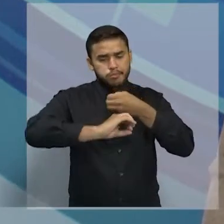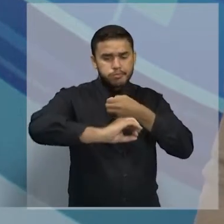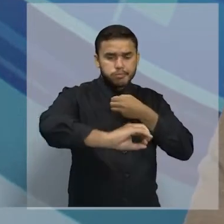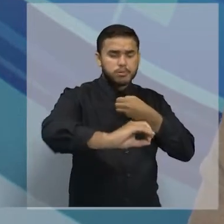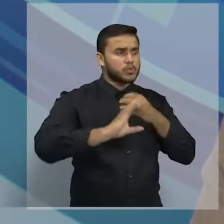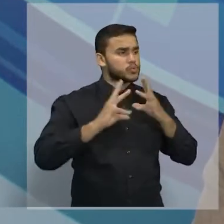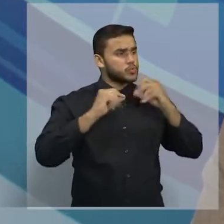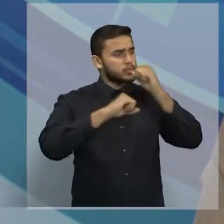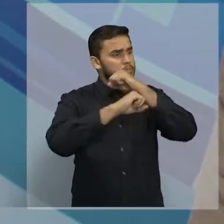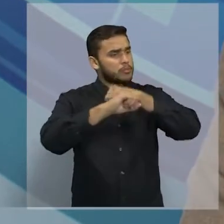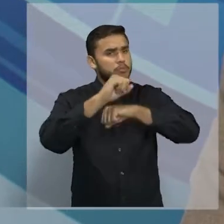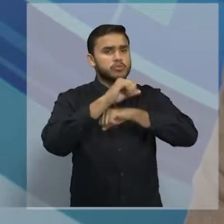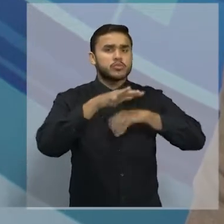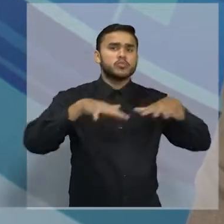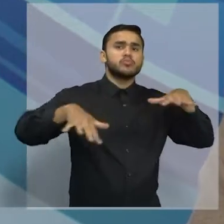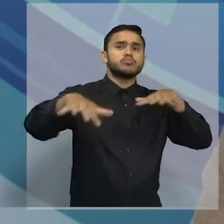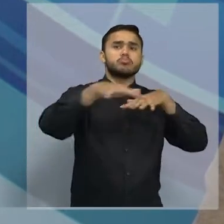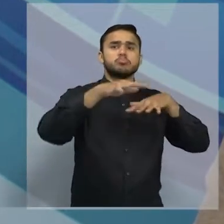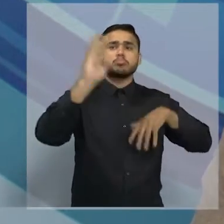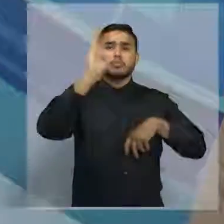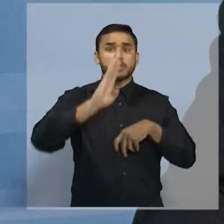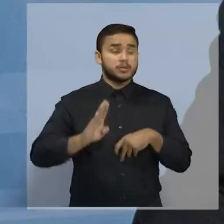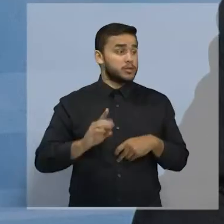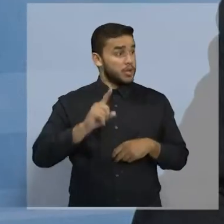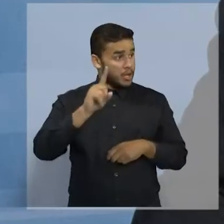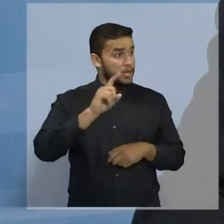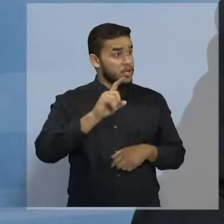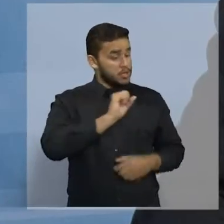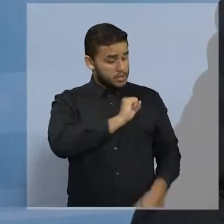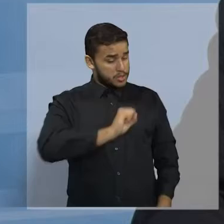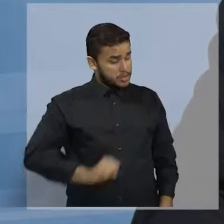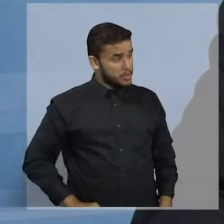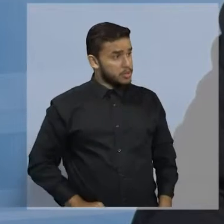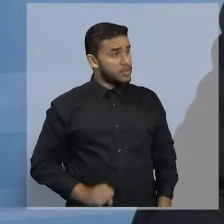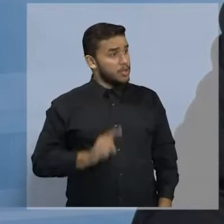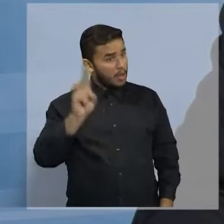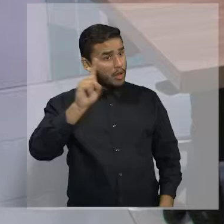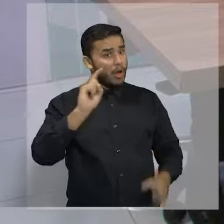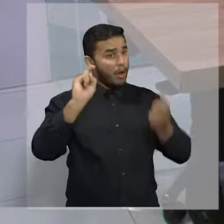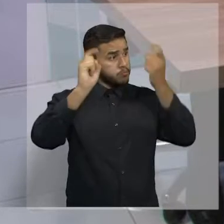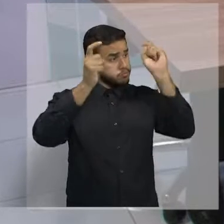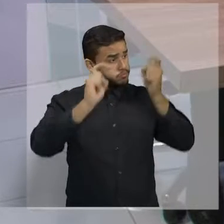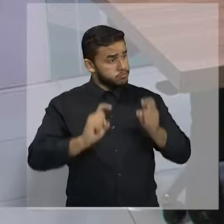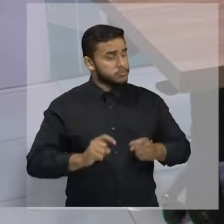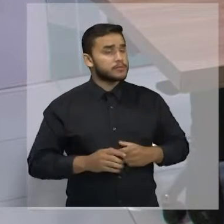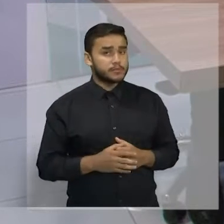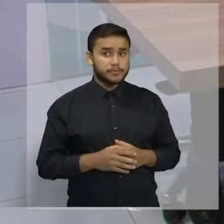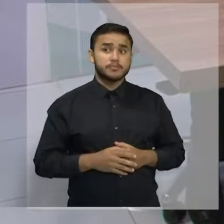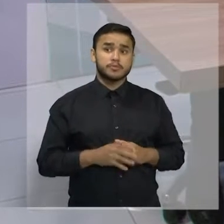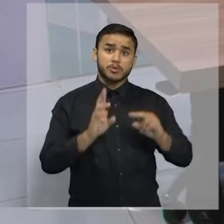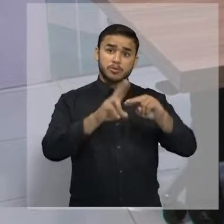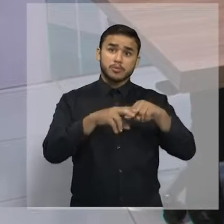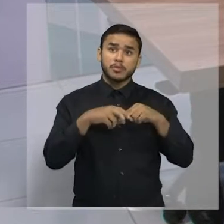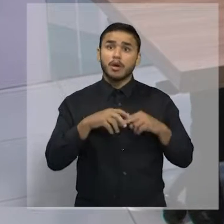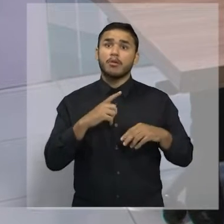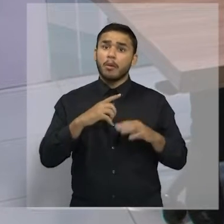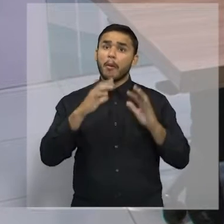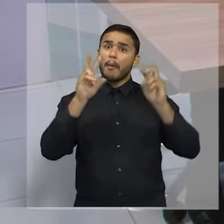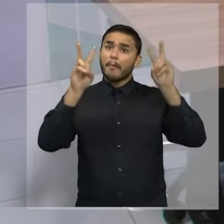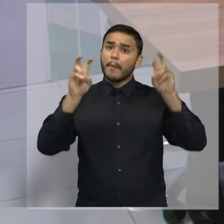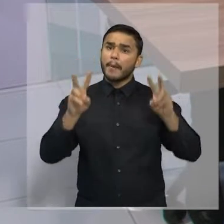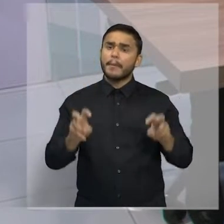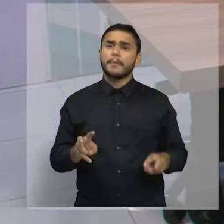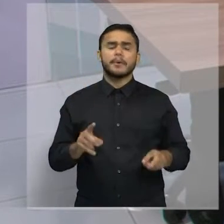lá discutido no Senado. Aliás, como é que isso reflete na gente? Aprovado pelo Senado. Aprovado pelo Senado. Então, assim, tem macro pautas, mas